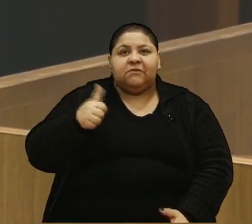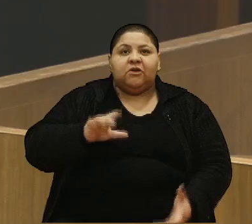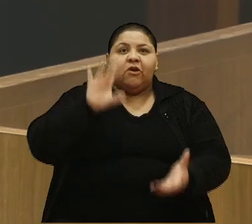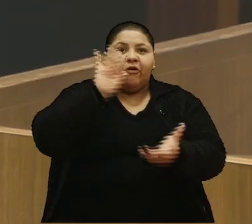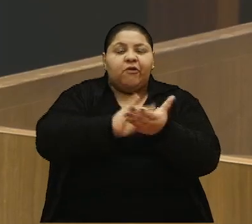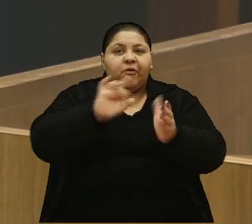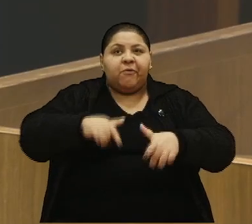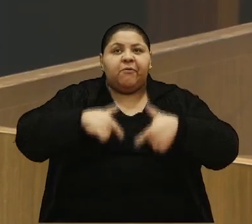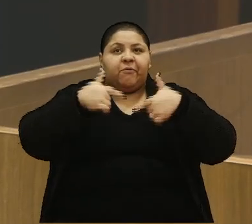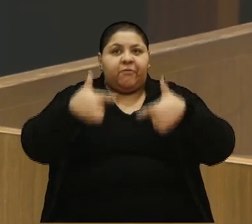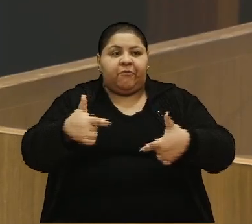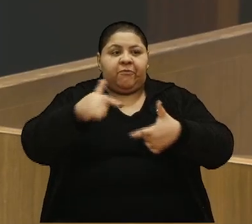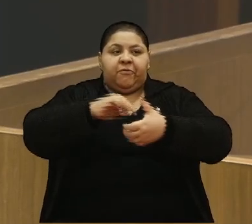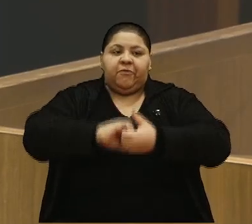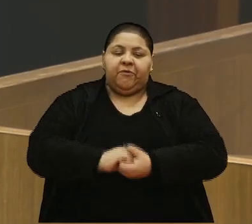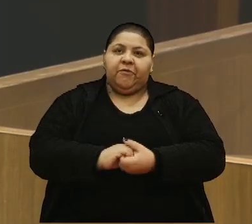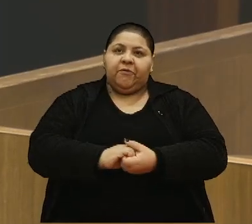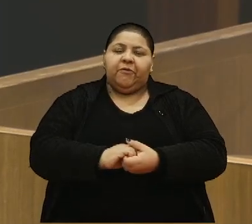ato.